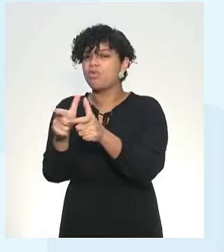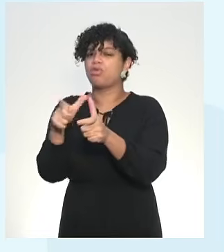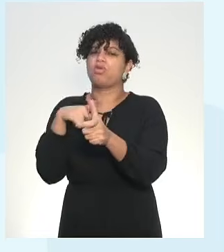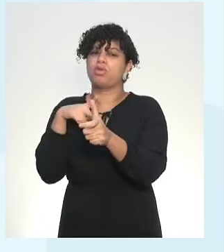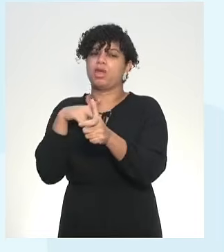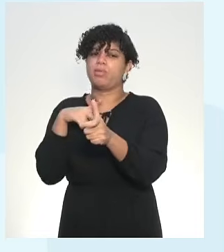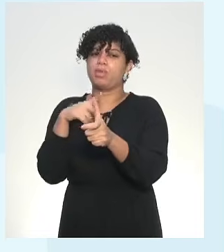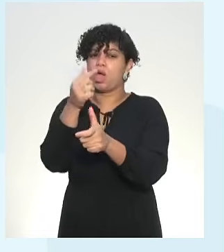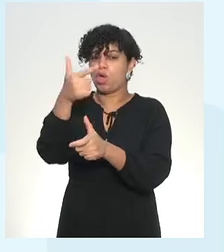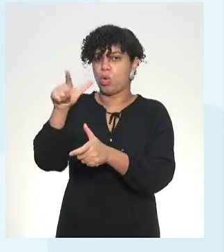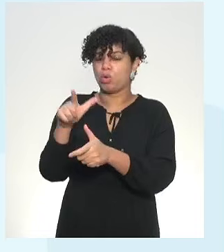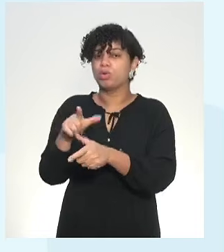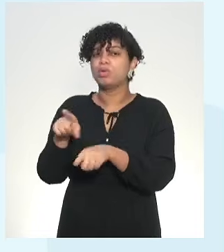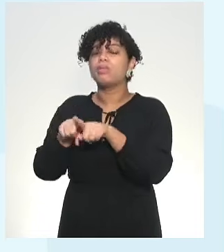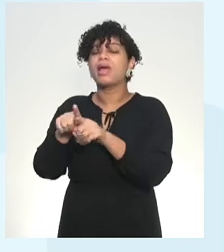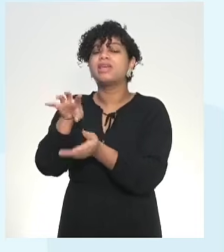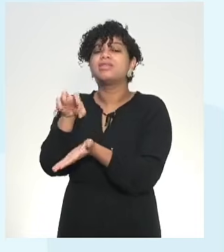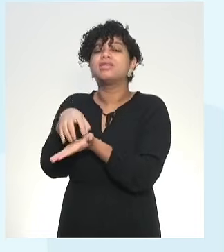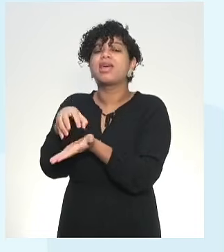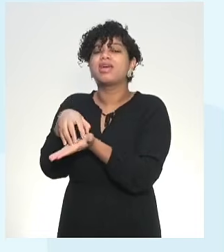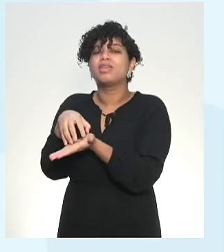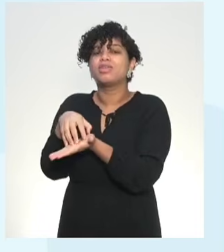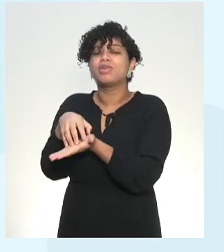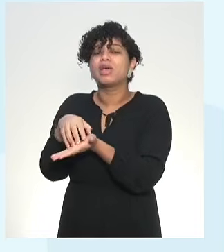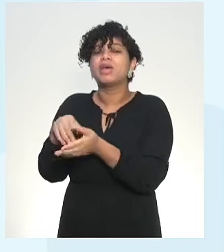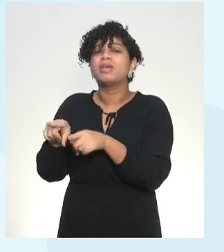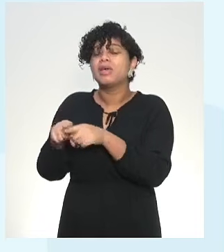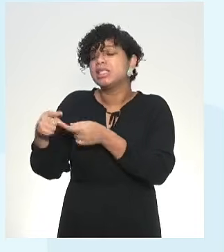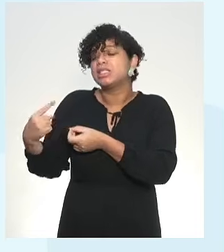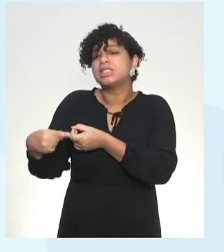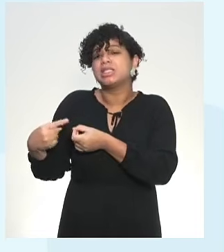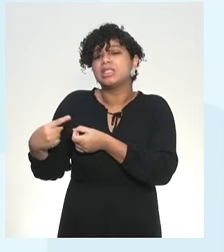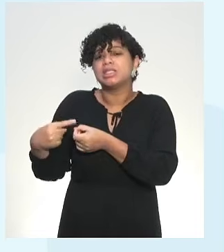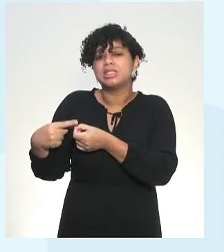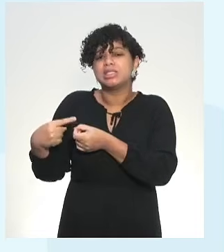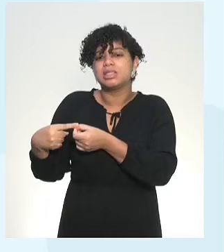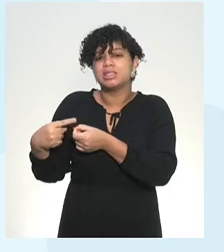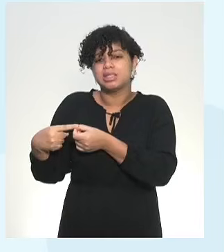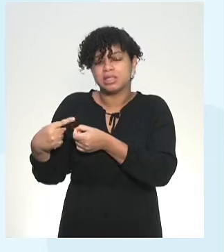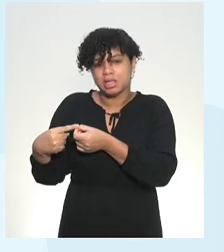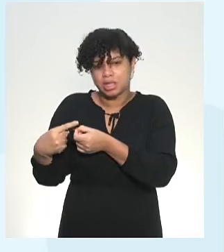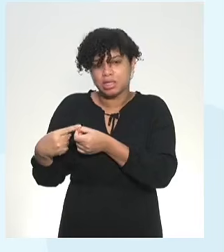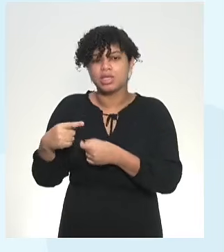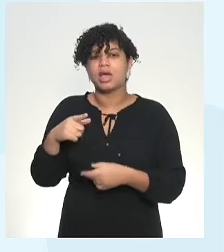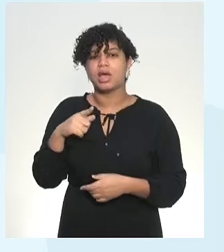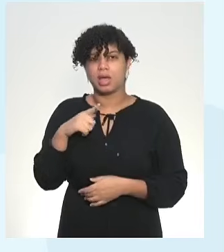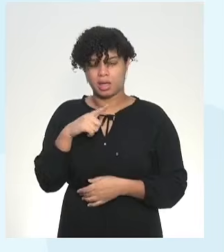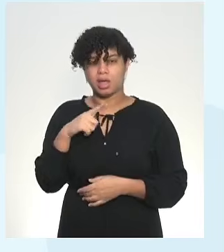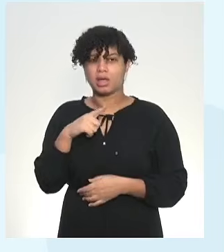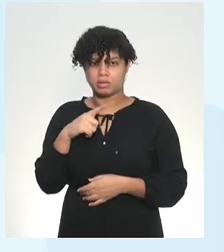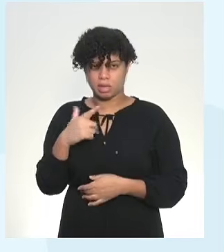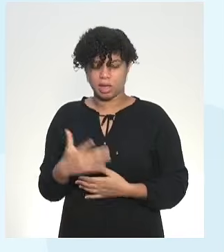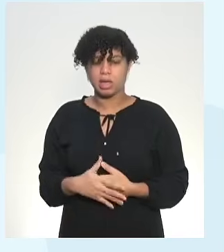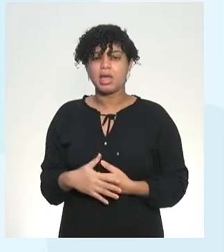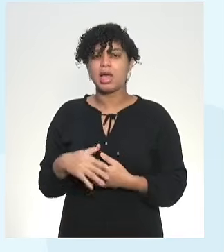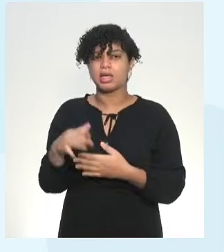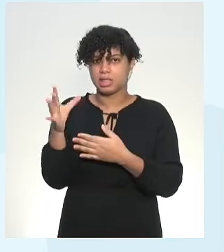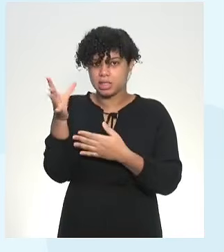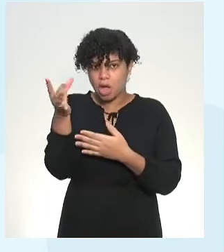Centro regional e cidade local, que estão, né, agrupados aí entre essas três